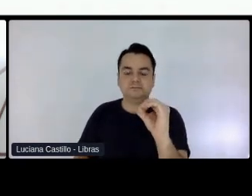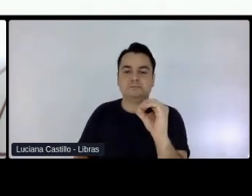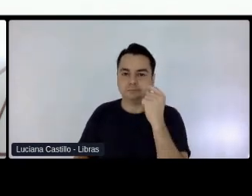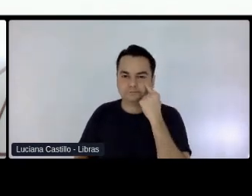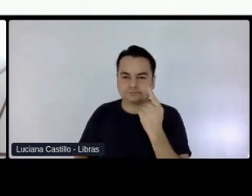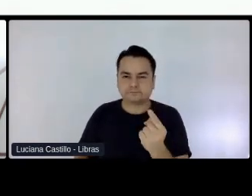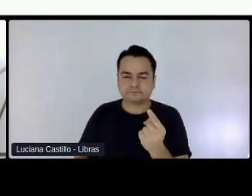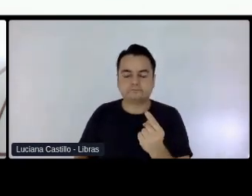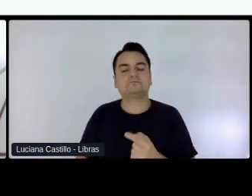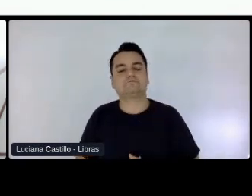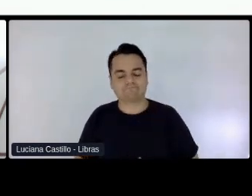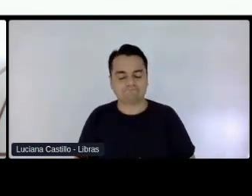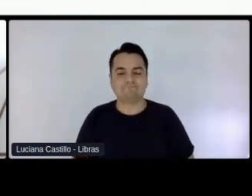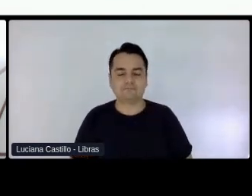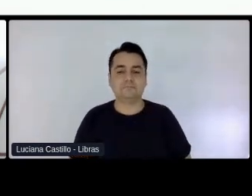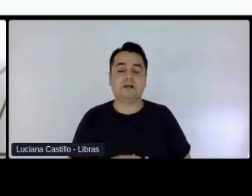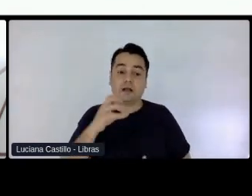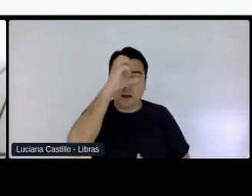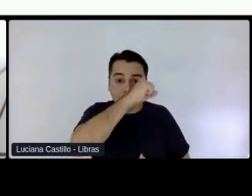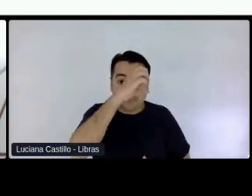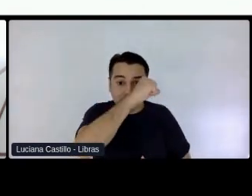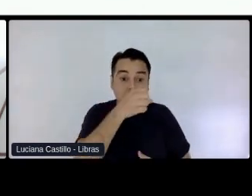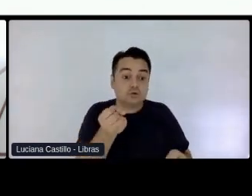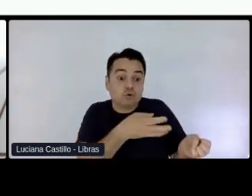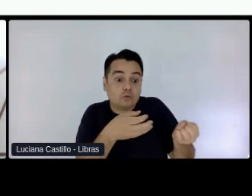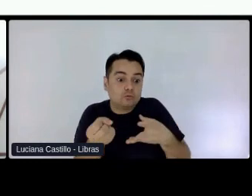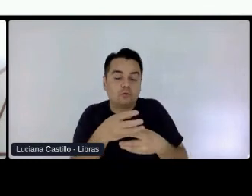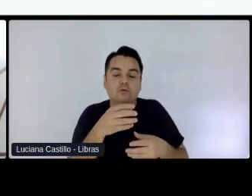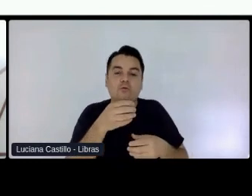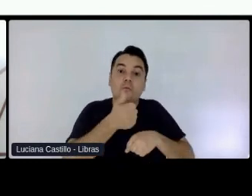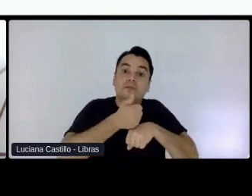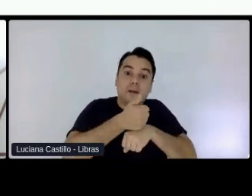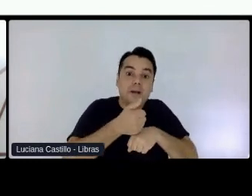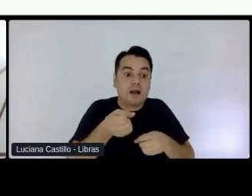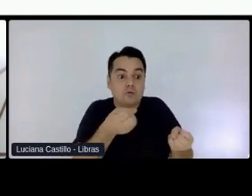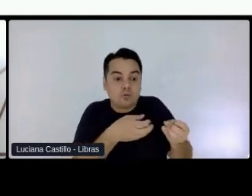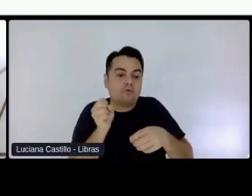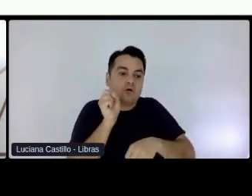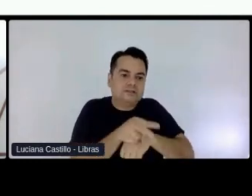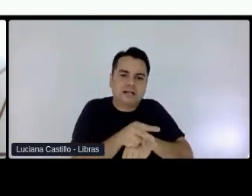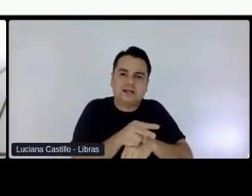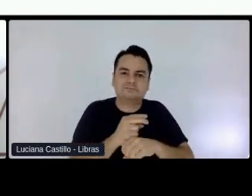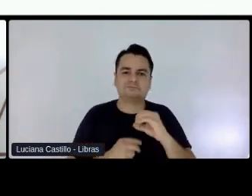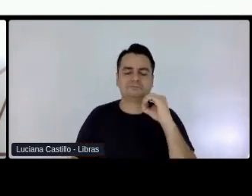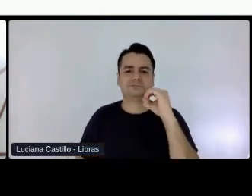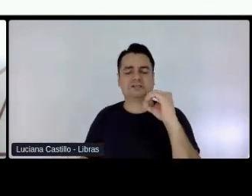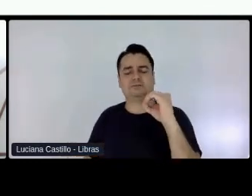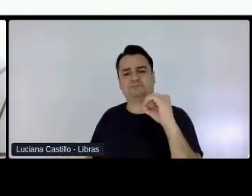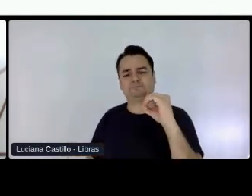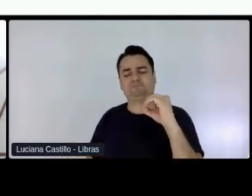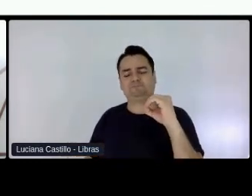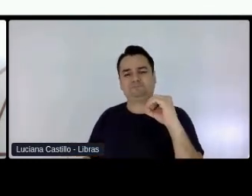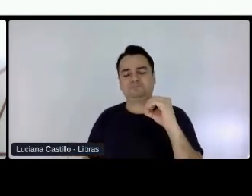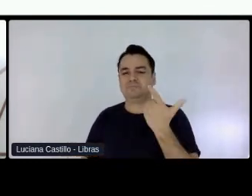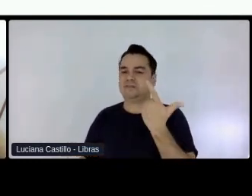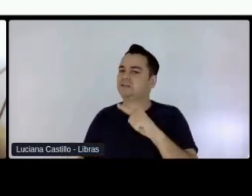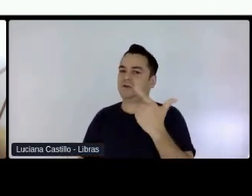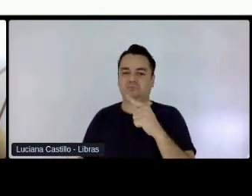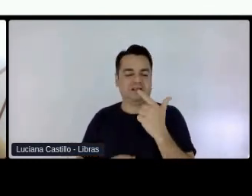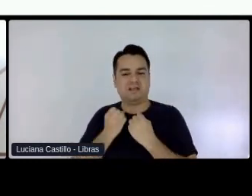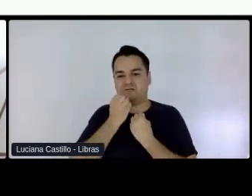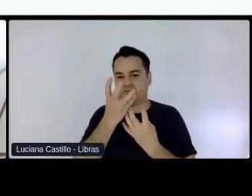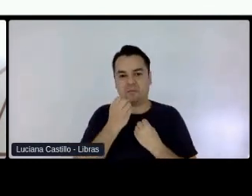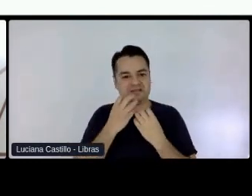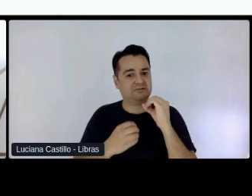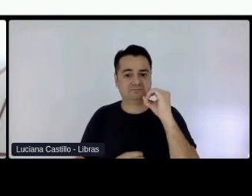a gente consegue ver que aprendizes chega a ser muito próximo de zero, né? Ou zero. Então, aqui a gente não tem essa